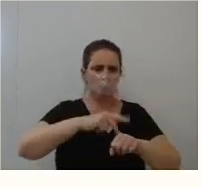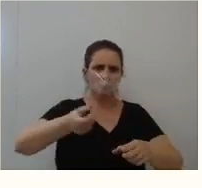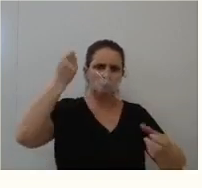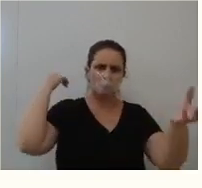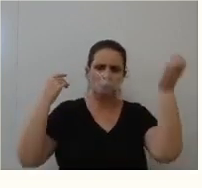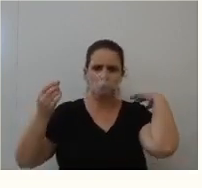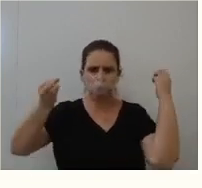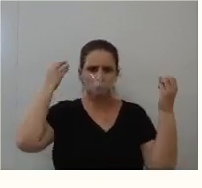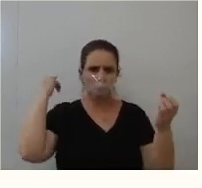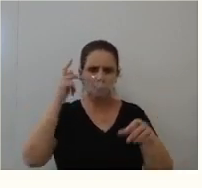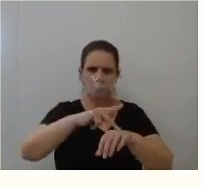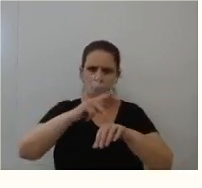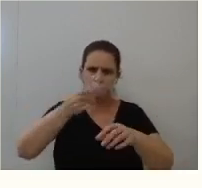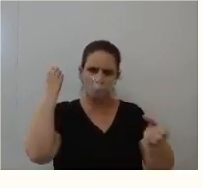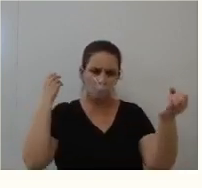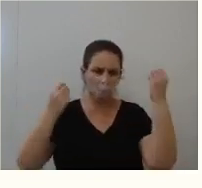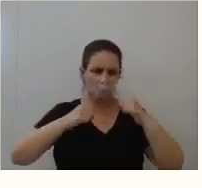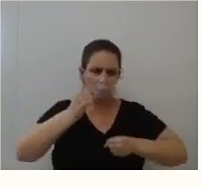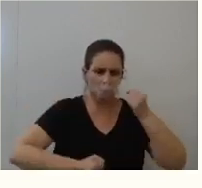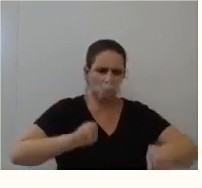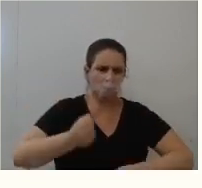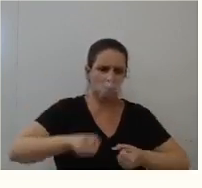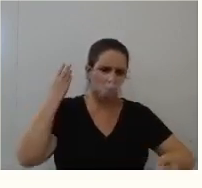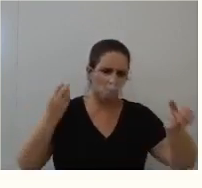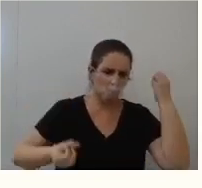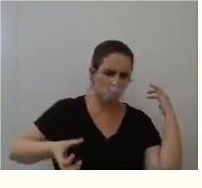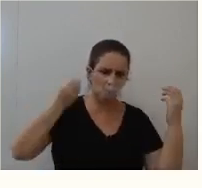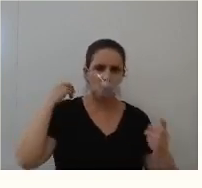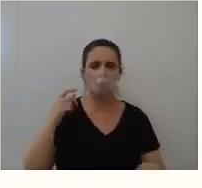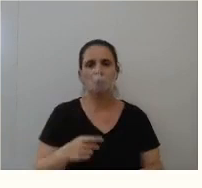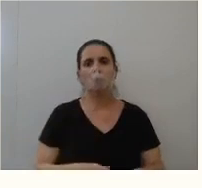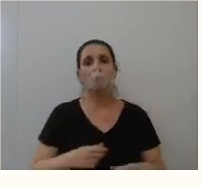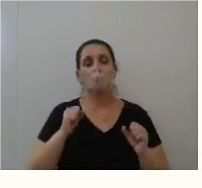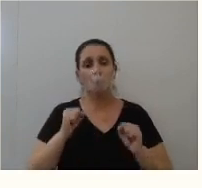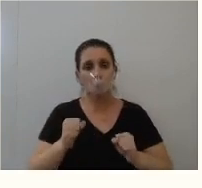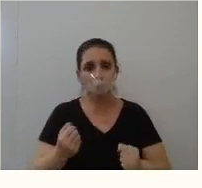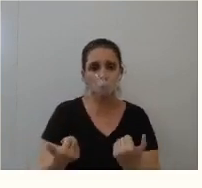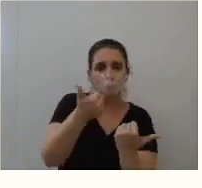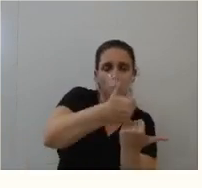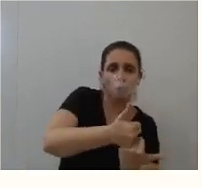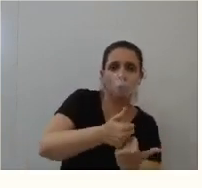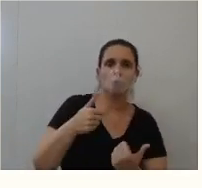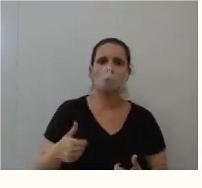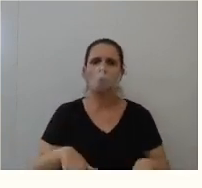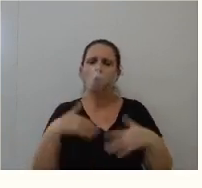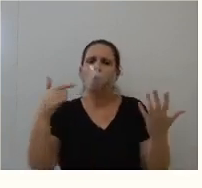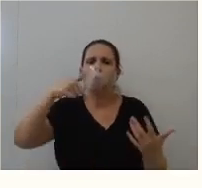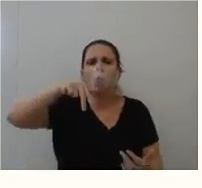Ó, eu poderia muito bem, ó, ao mesmo tempo que. Eu posso muito bem substituir por quando.